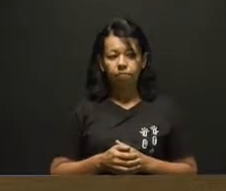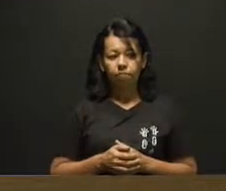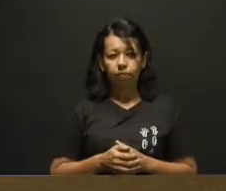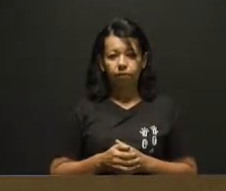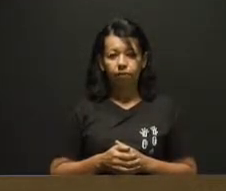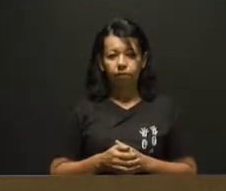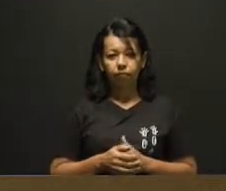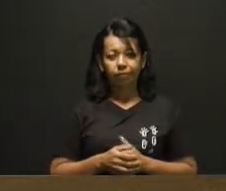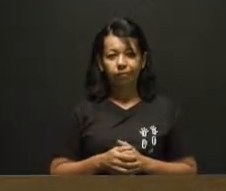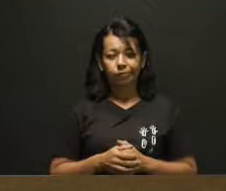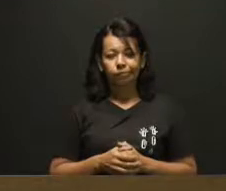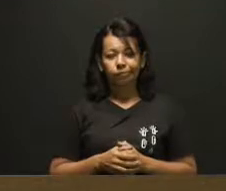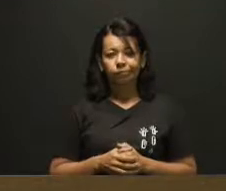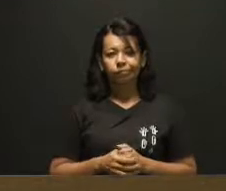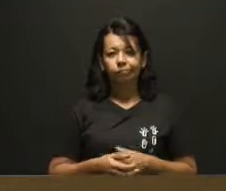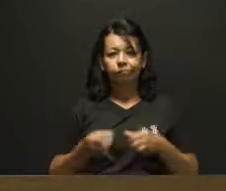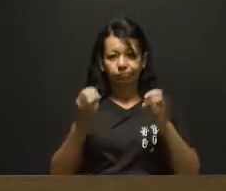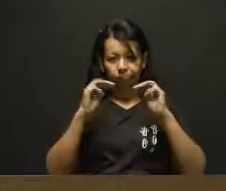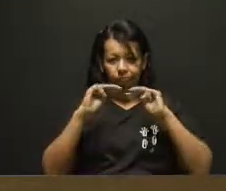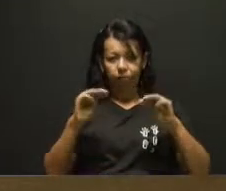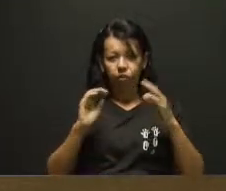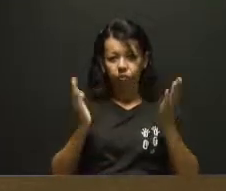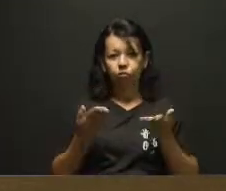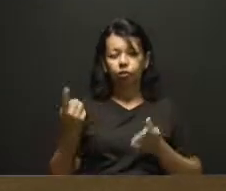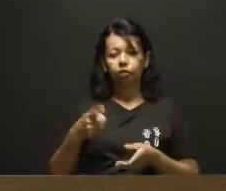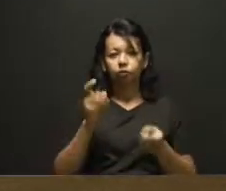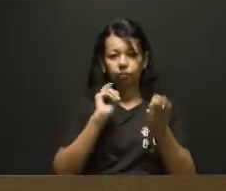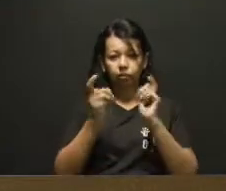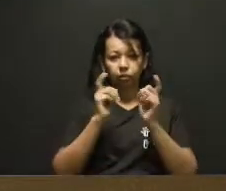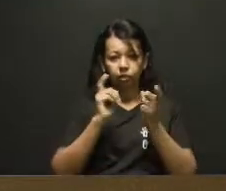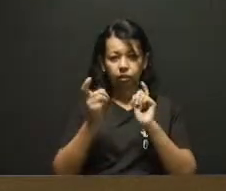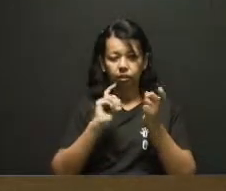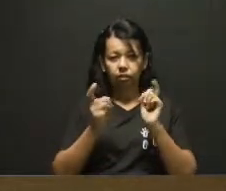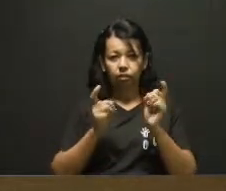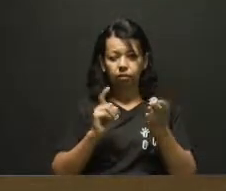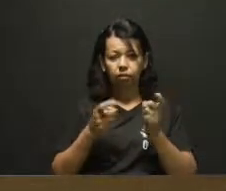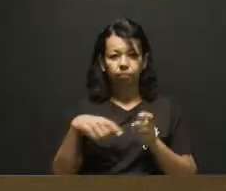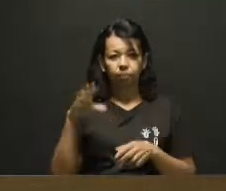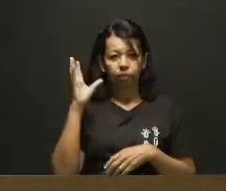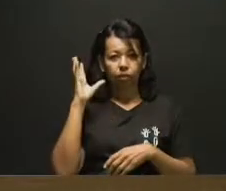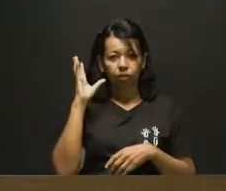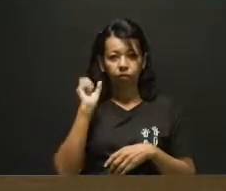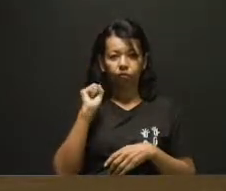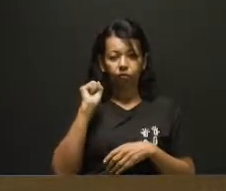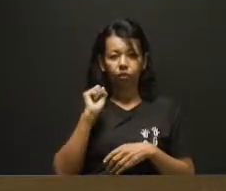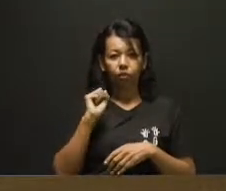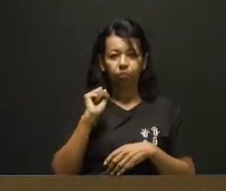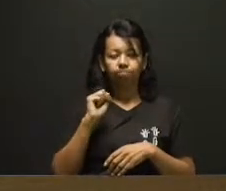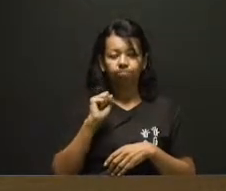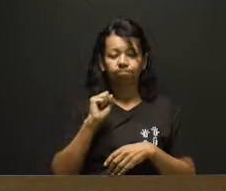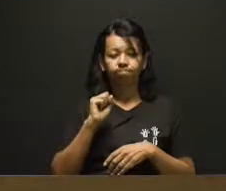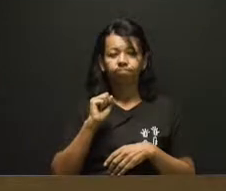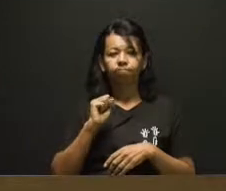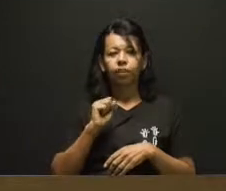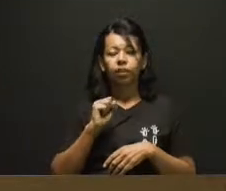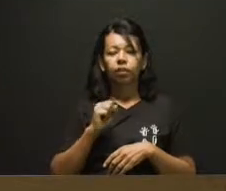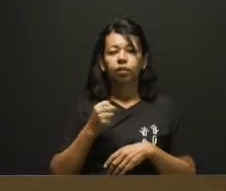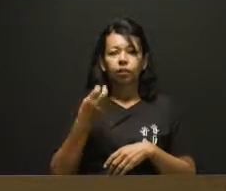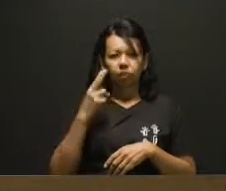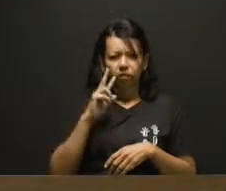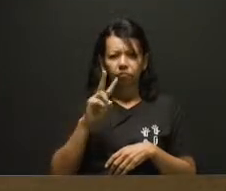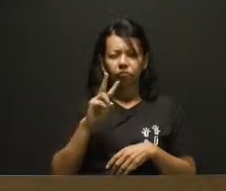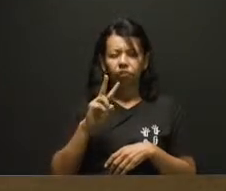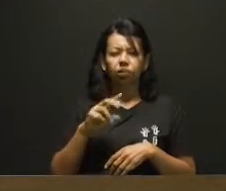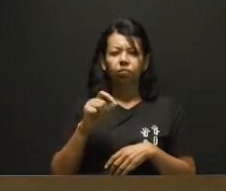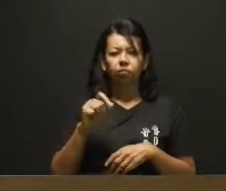essa minha missão aqui hoje nessa audiência é colher é ouvir estar atenta e buscar um olhar mais atento da polícia